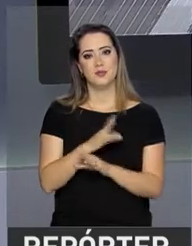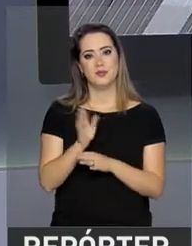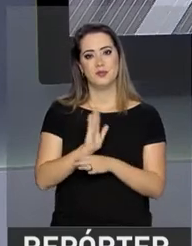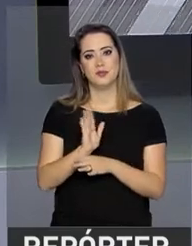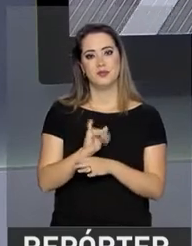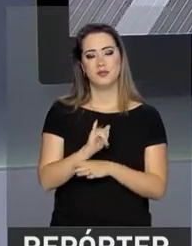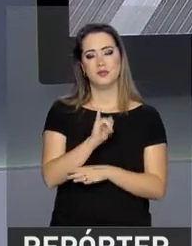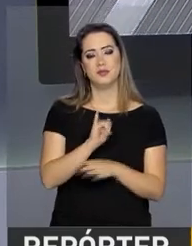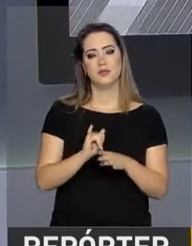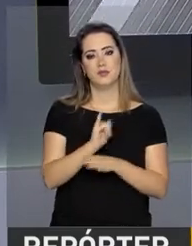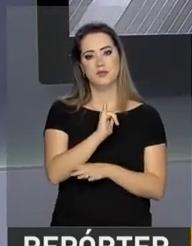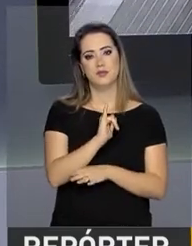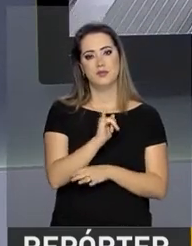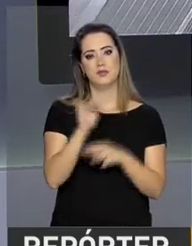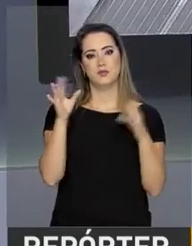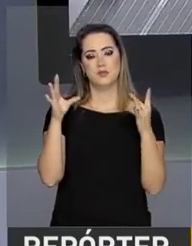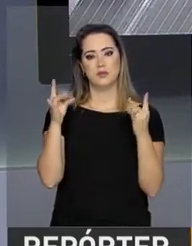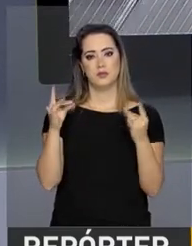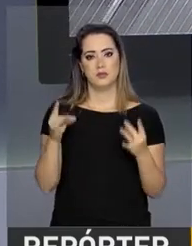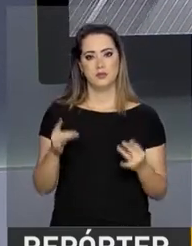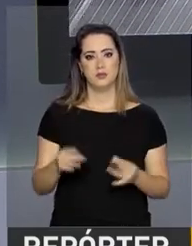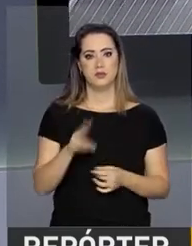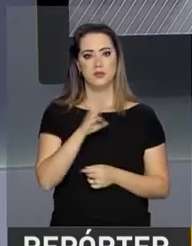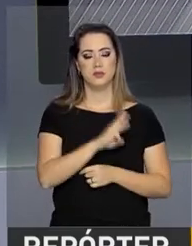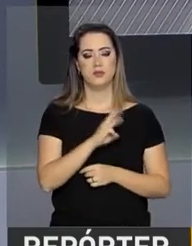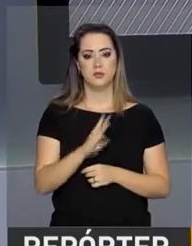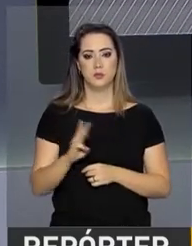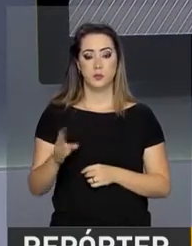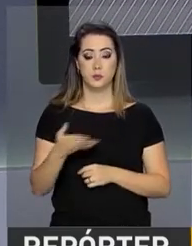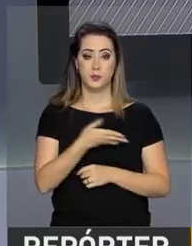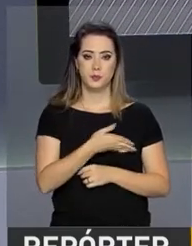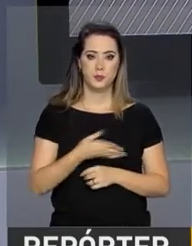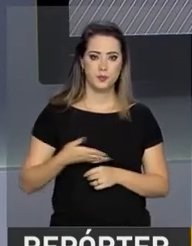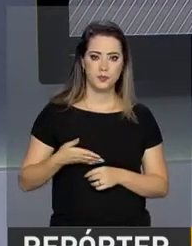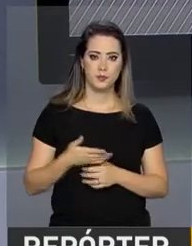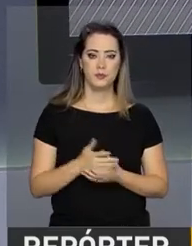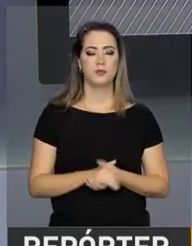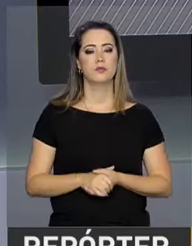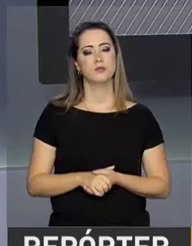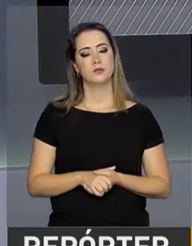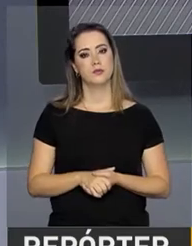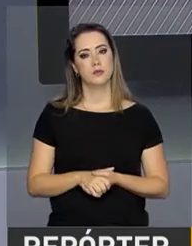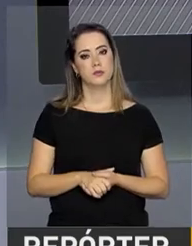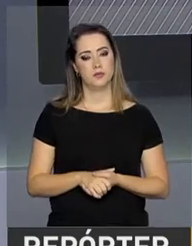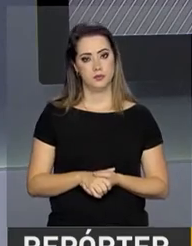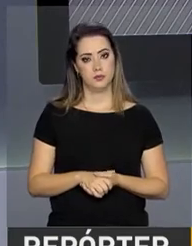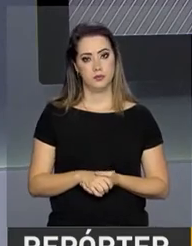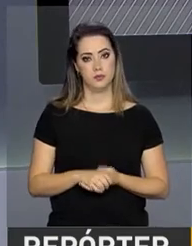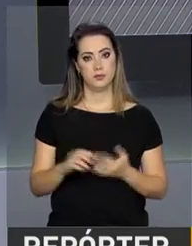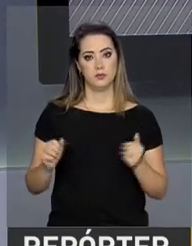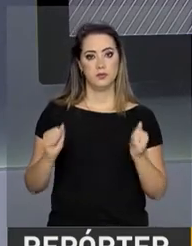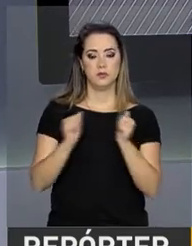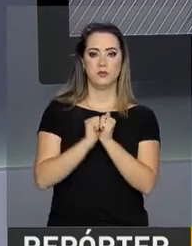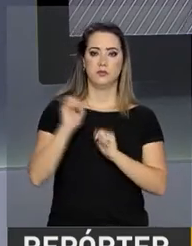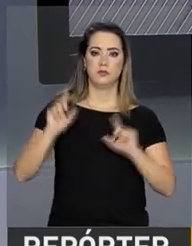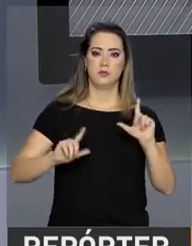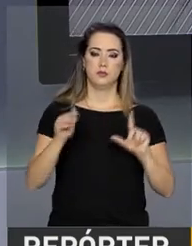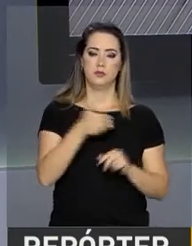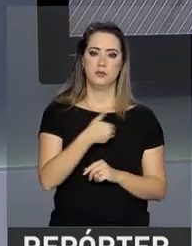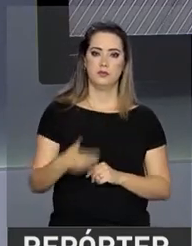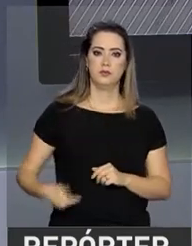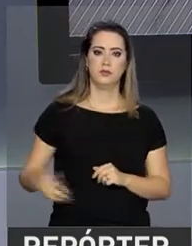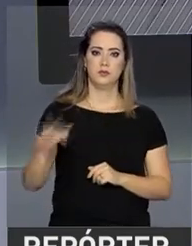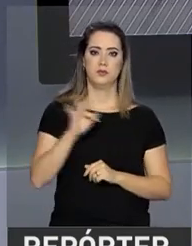você pode rever as reportagens no youtube e toda nossa programação também está na página da nbr na internet continue com a gente